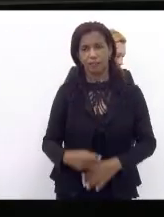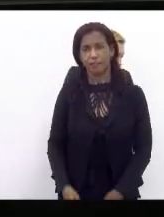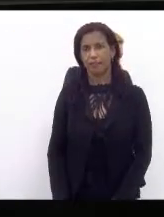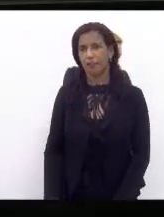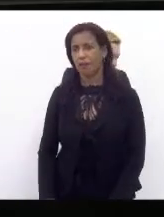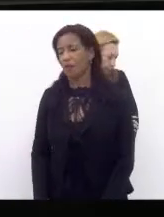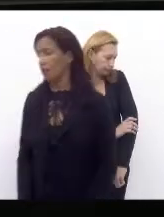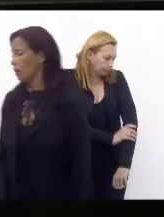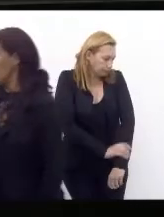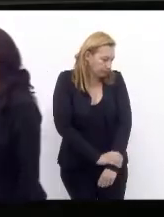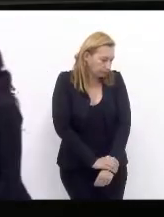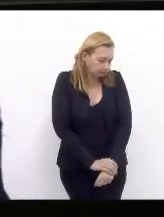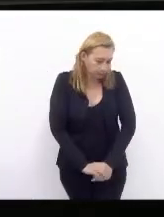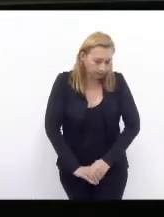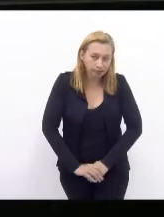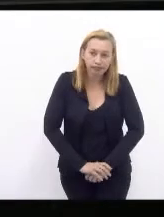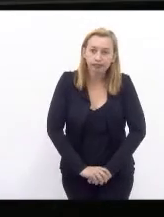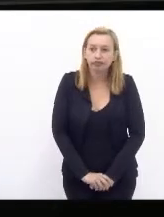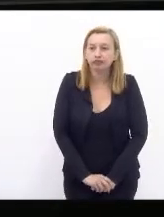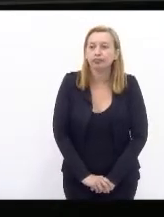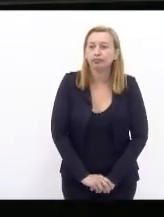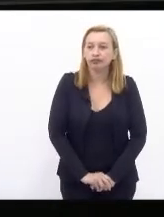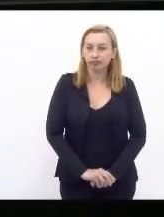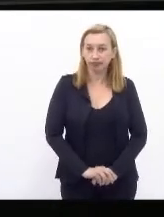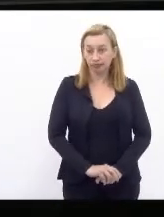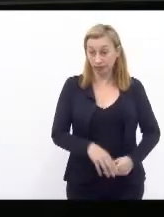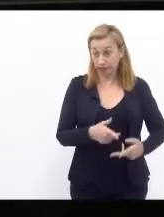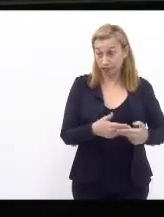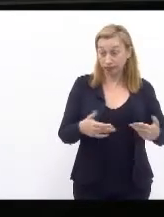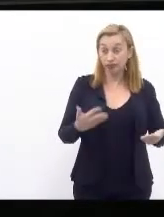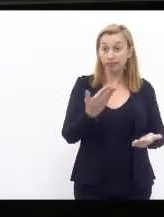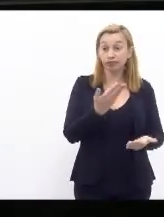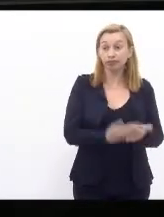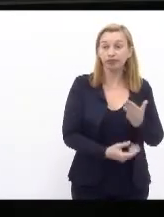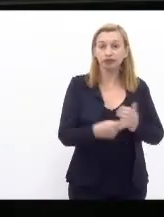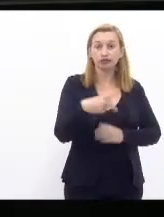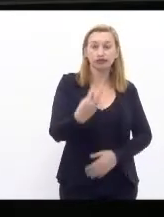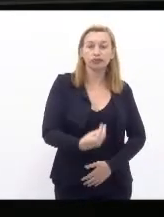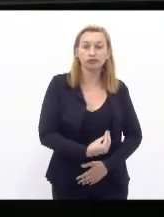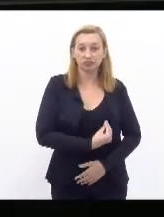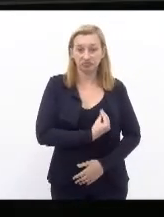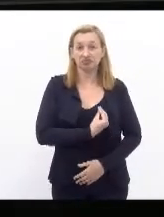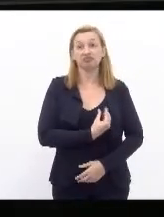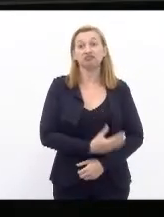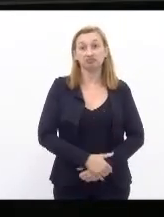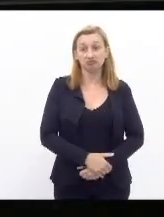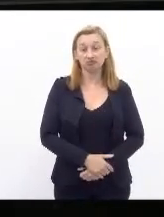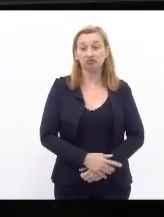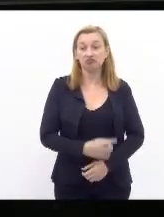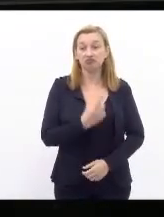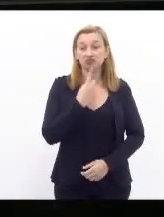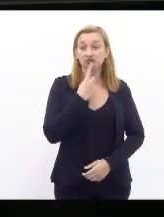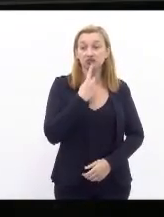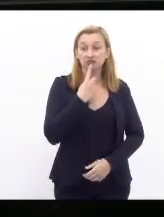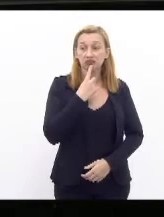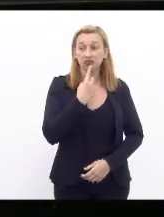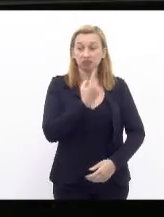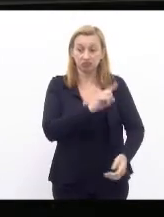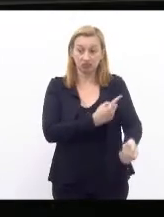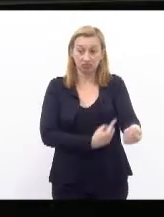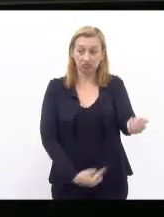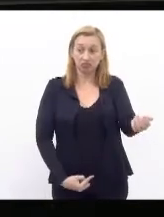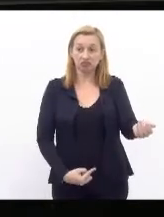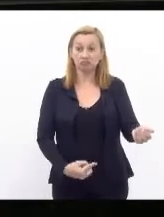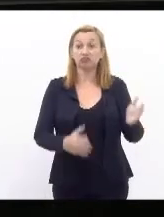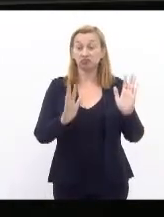Muitos de nós perderam a sua vida, derramaram o seu próprio sangue para que